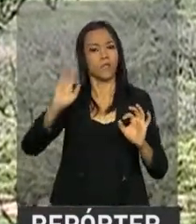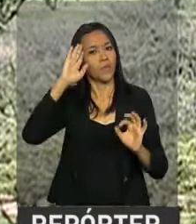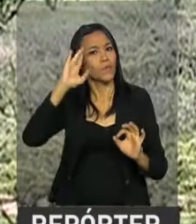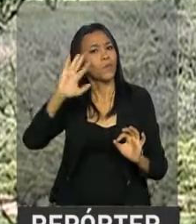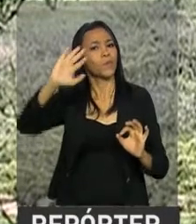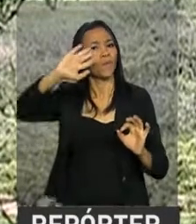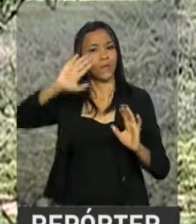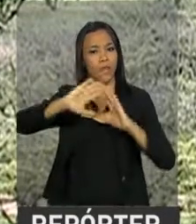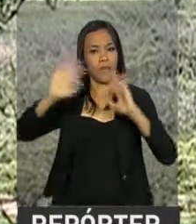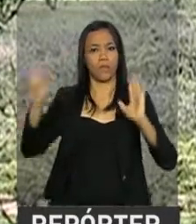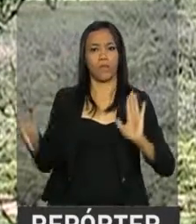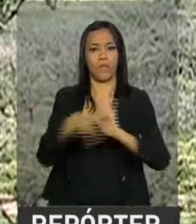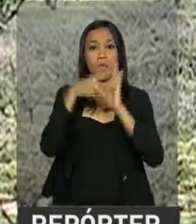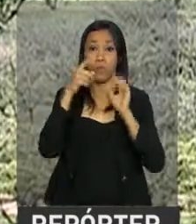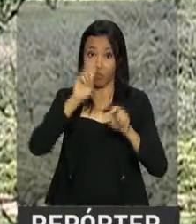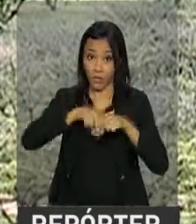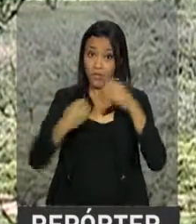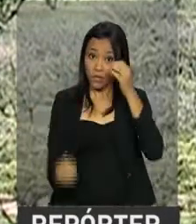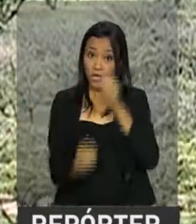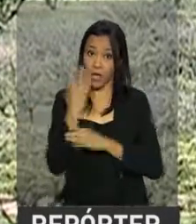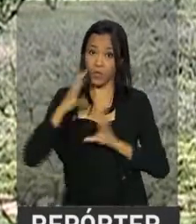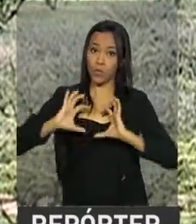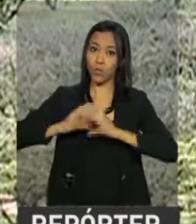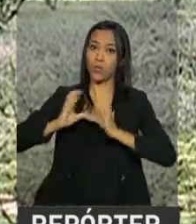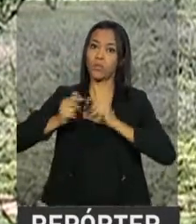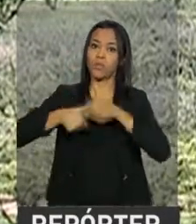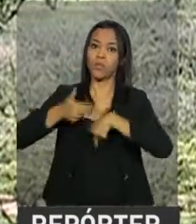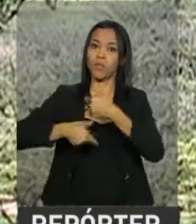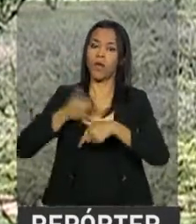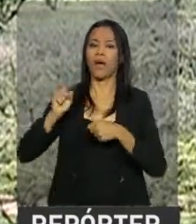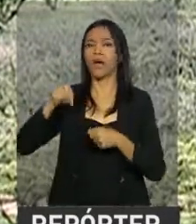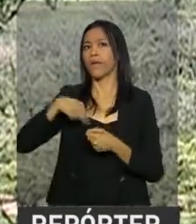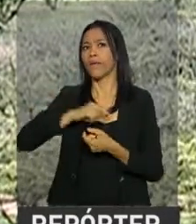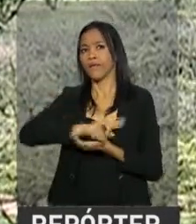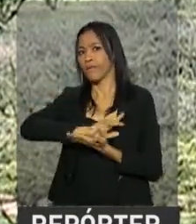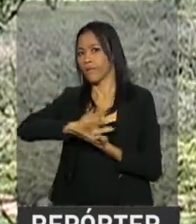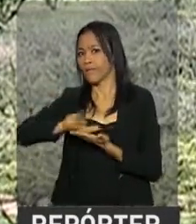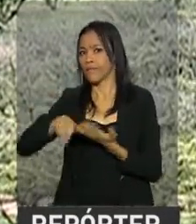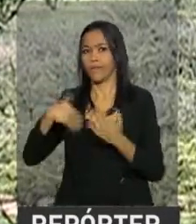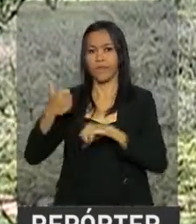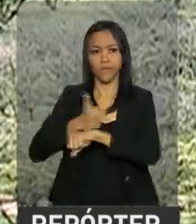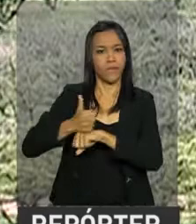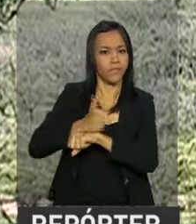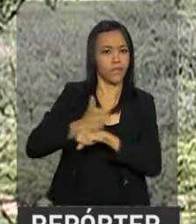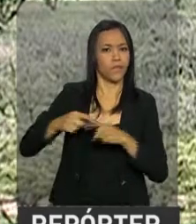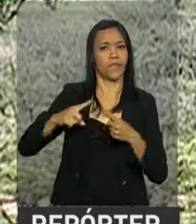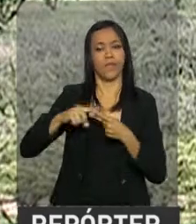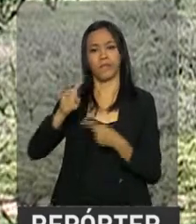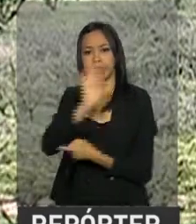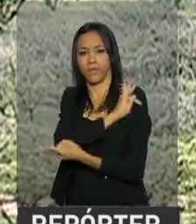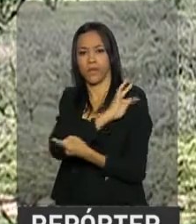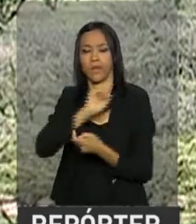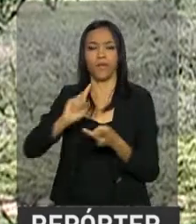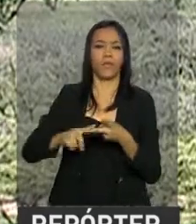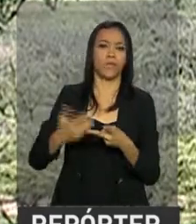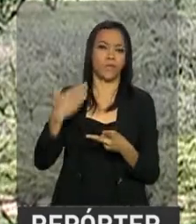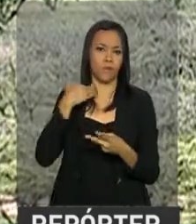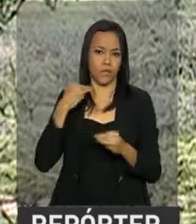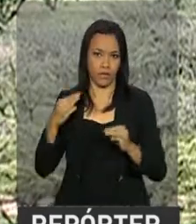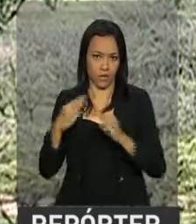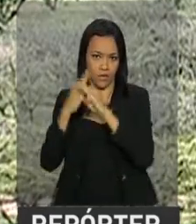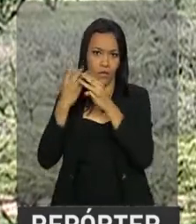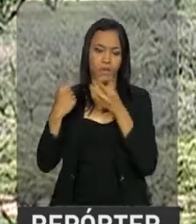foi formado um grupo de trabalho que envolve aí técnicos do Ministério das Cidades e da Caixa Econômica Federal